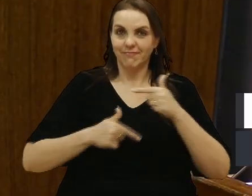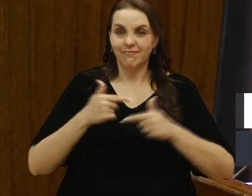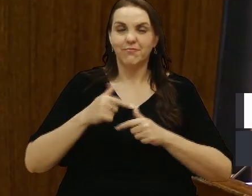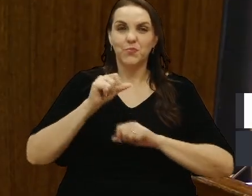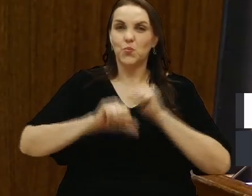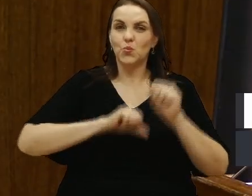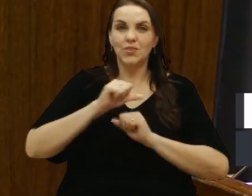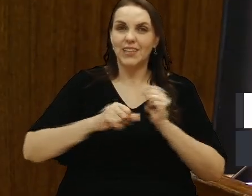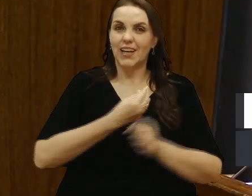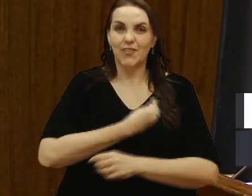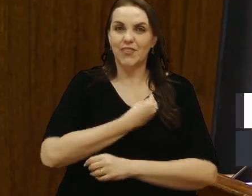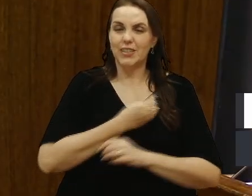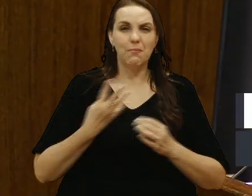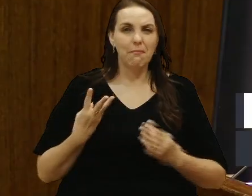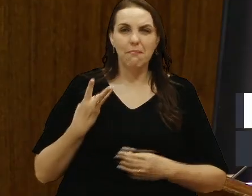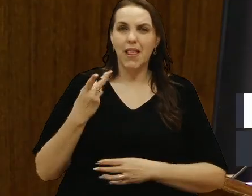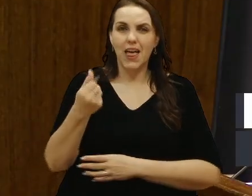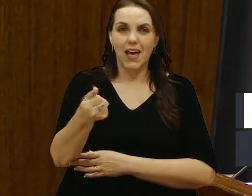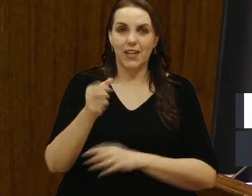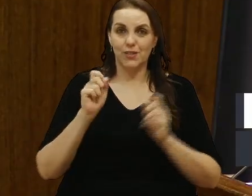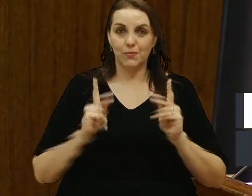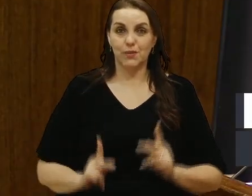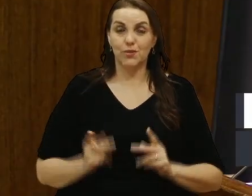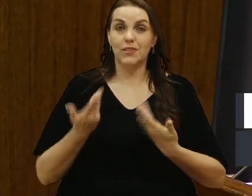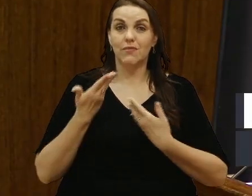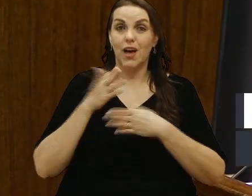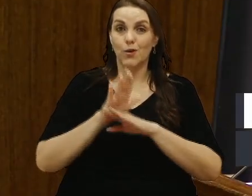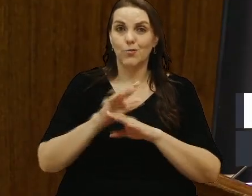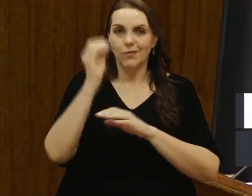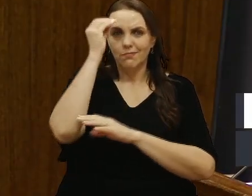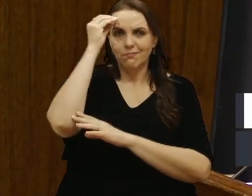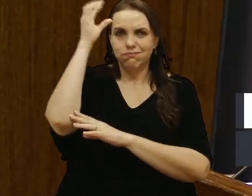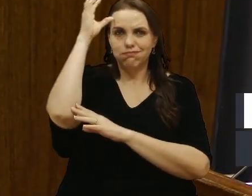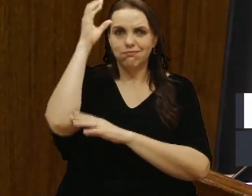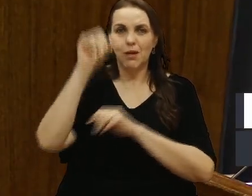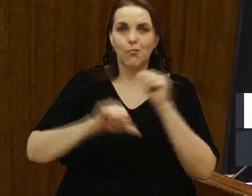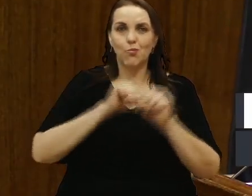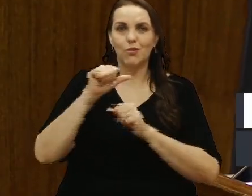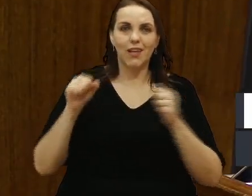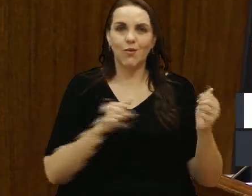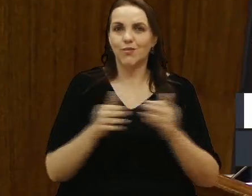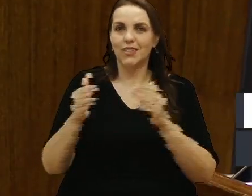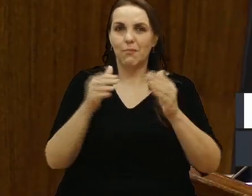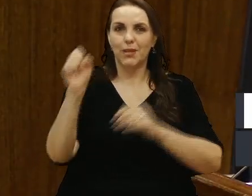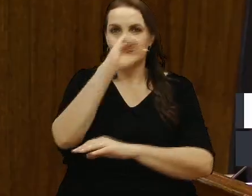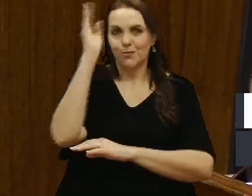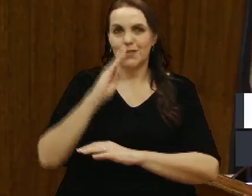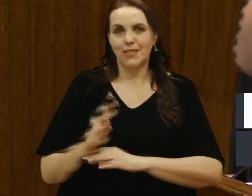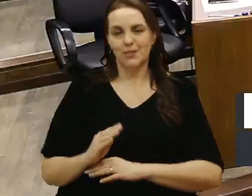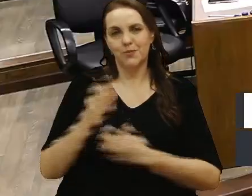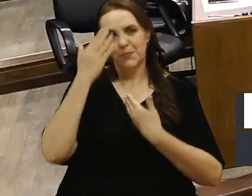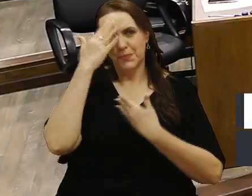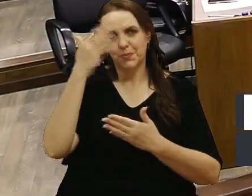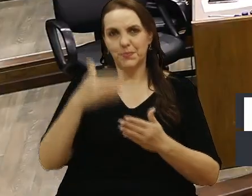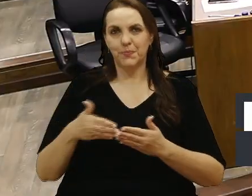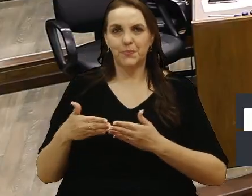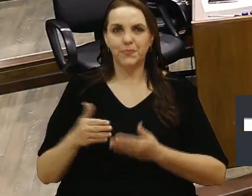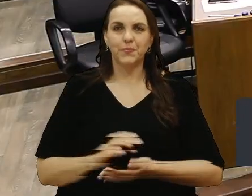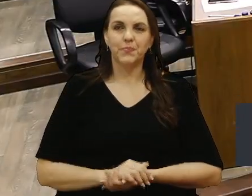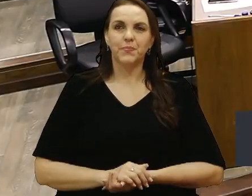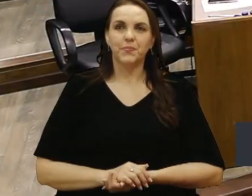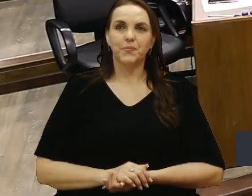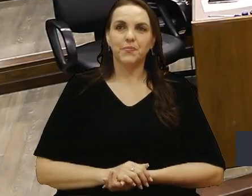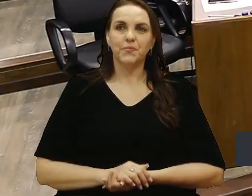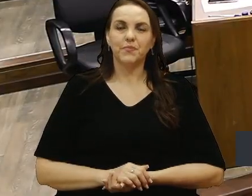a vida de milhares de pessoas que vão ajudar com o seu conhecimento a mudar também os rumos do Brasil. Obrigado pela parte. Obrigado. A revolução se dá